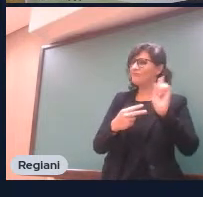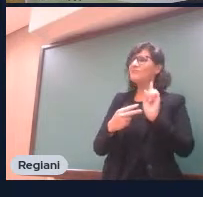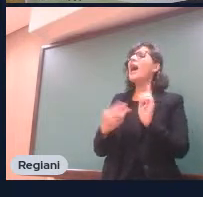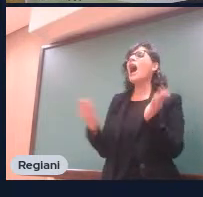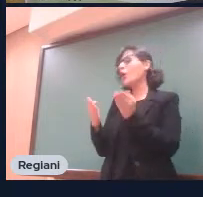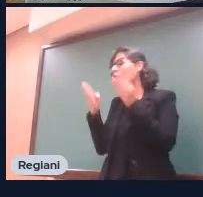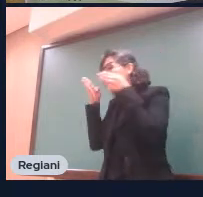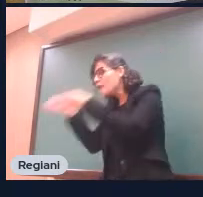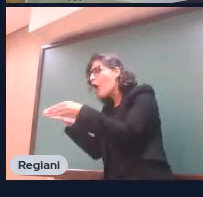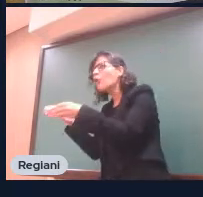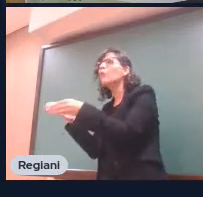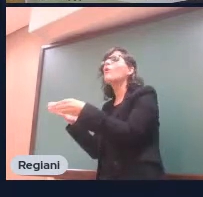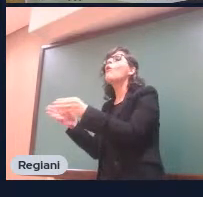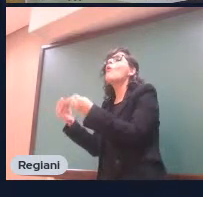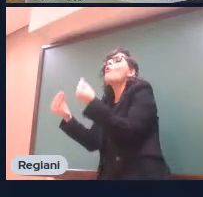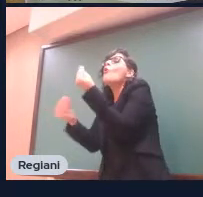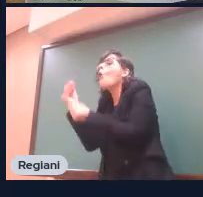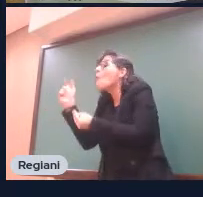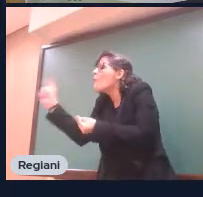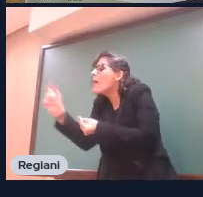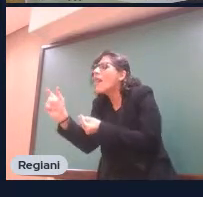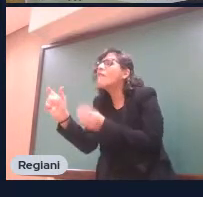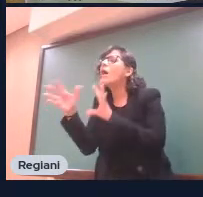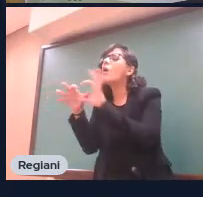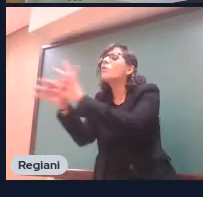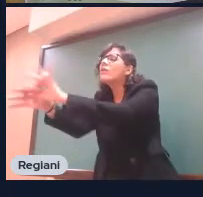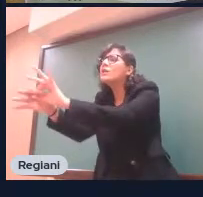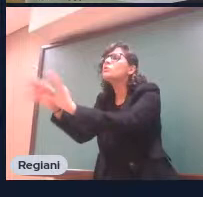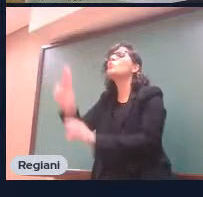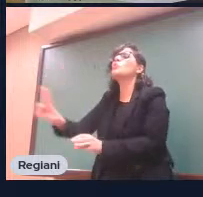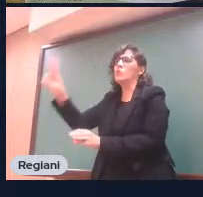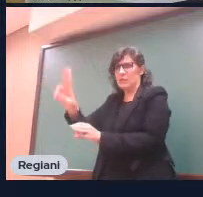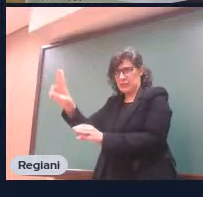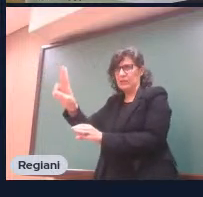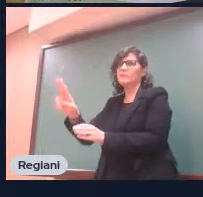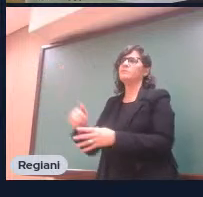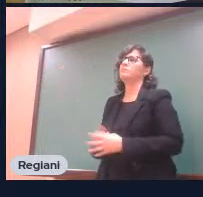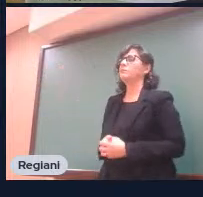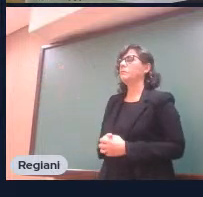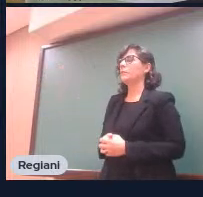foco no uso. Nós saímos de